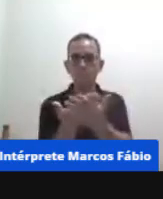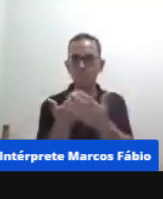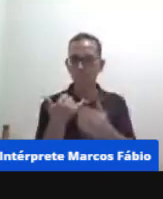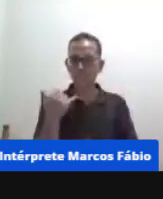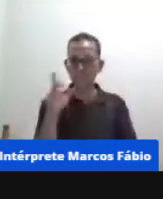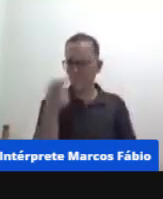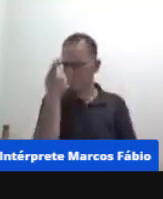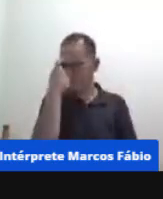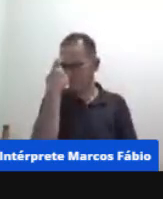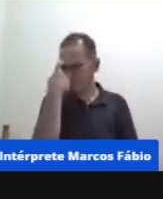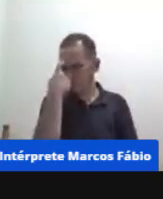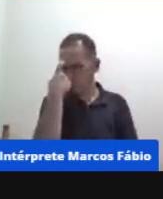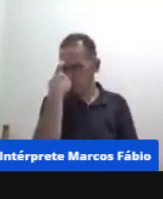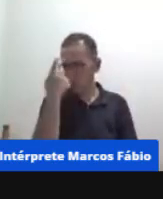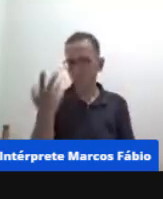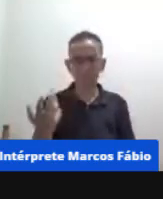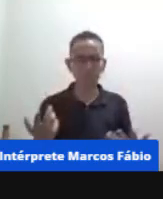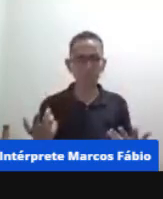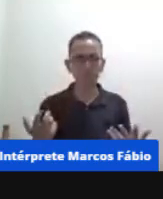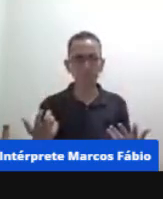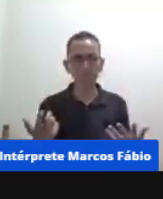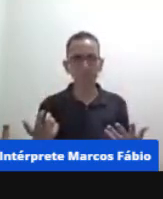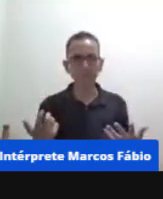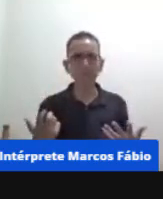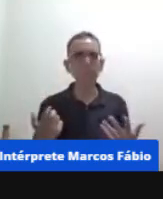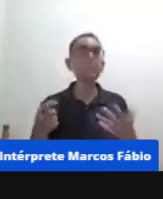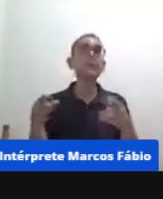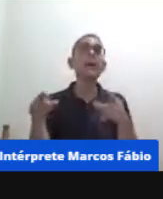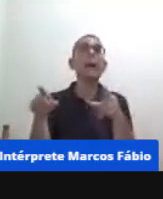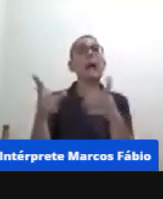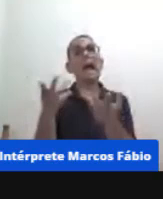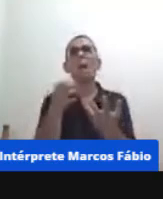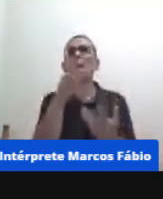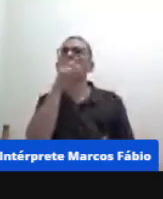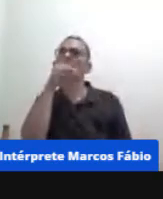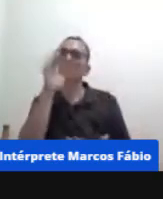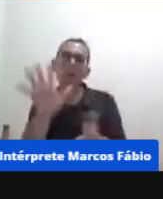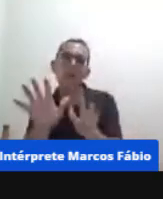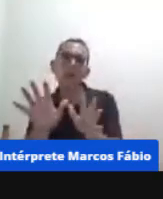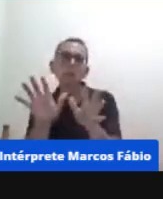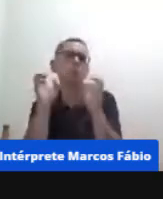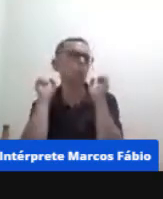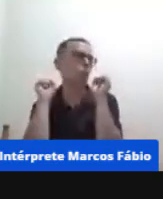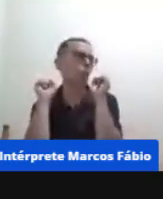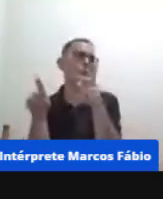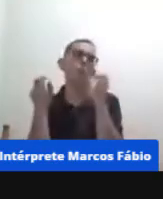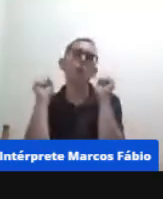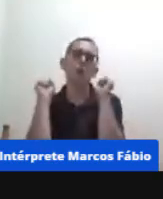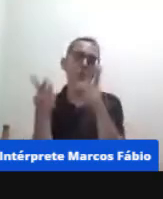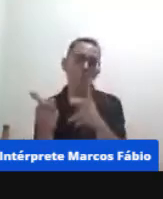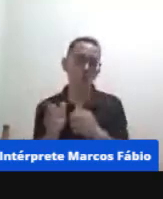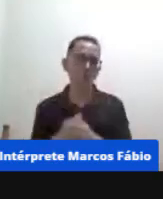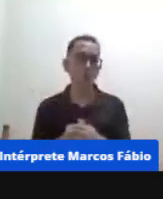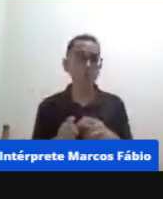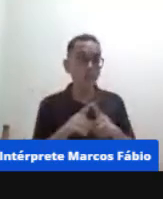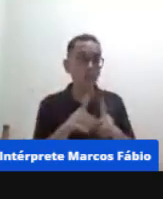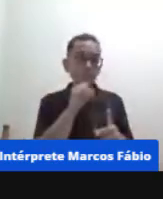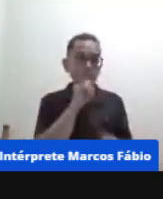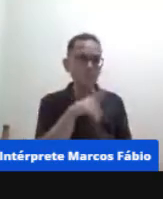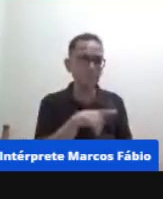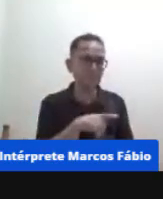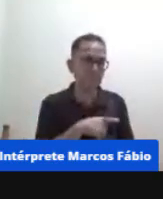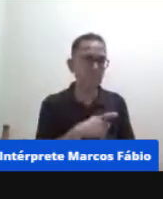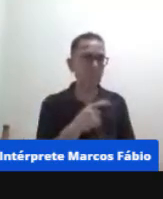Seus pares, exatamente, dentro dessa idade cronológica, né? Então, se eu tenho aí, principalmente, adolescentes,